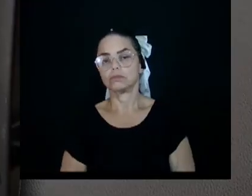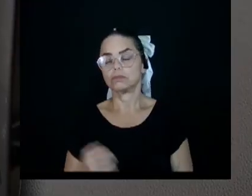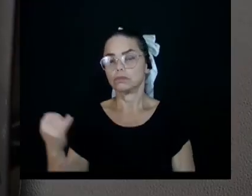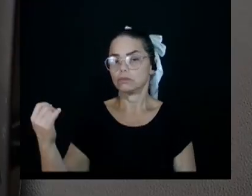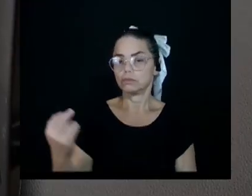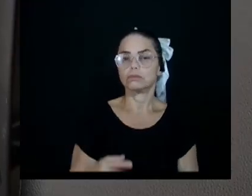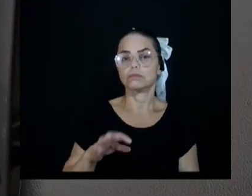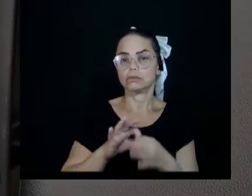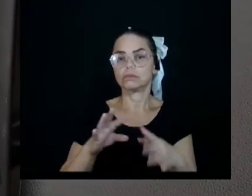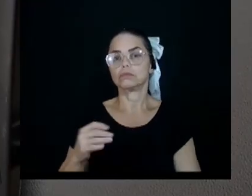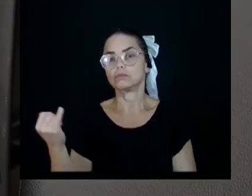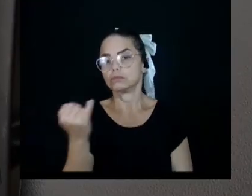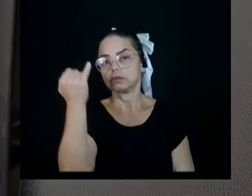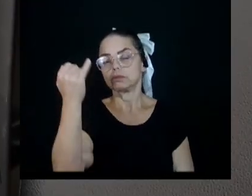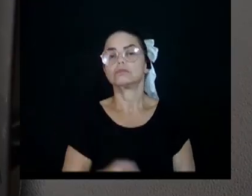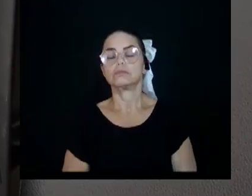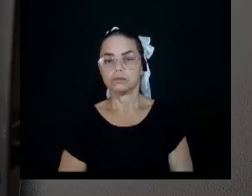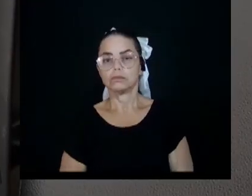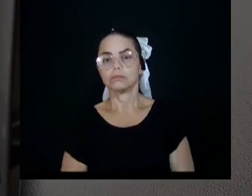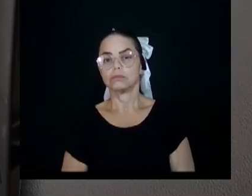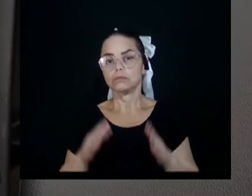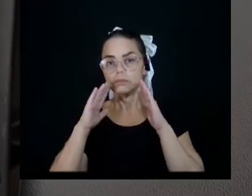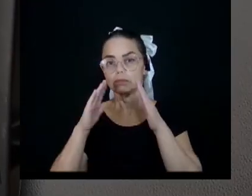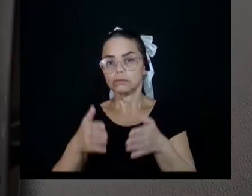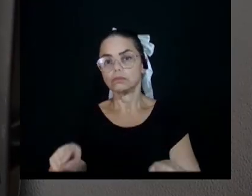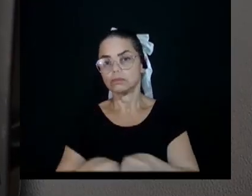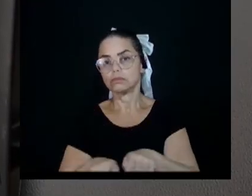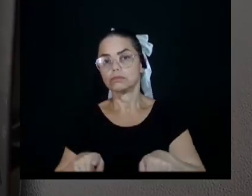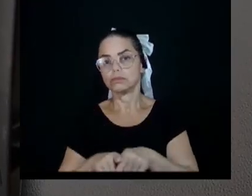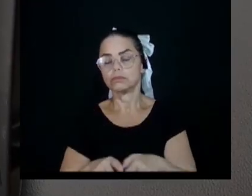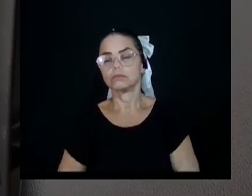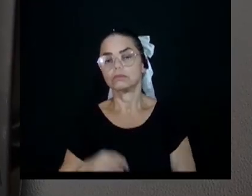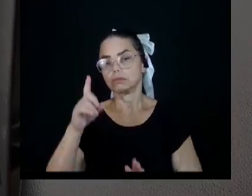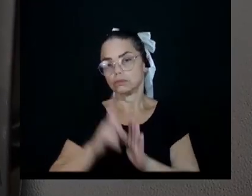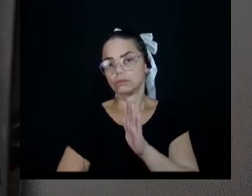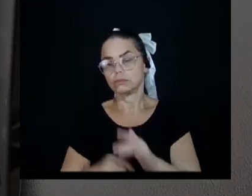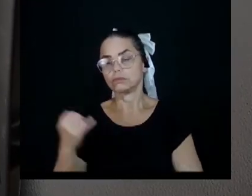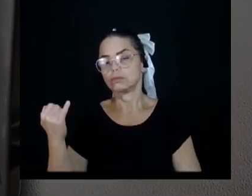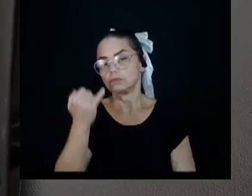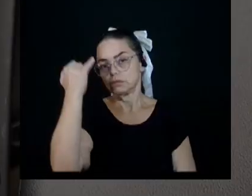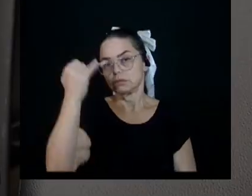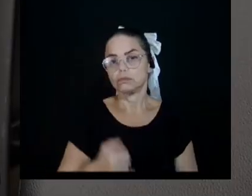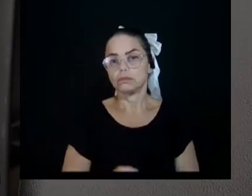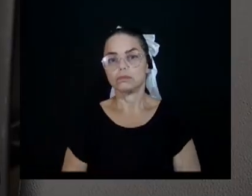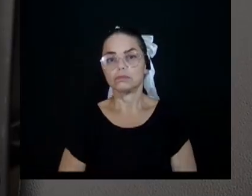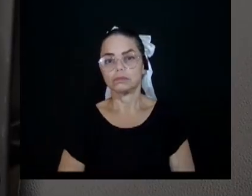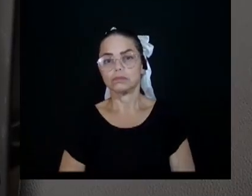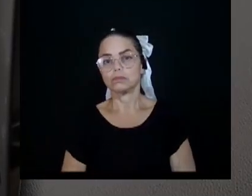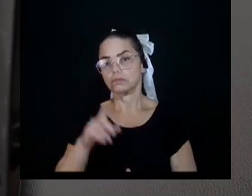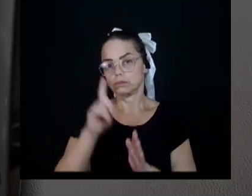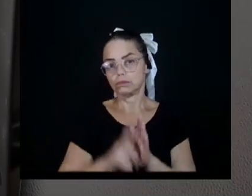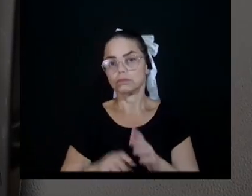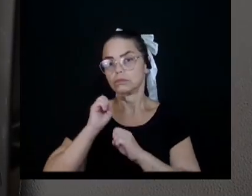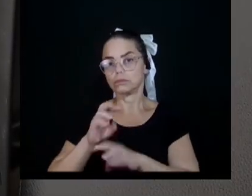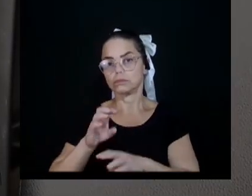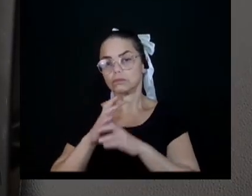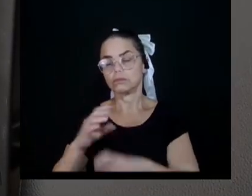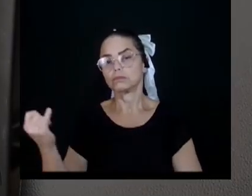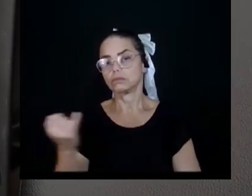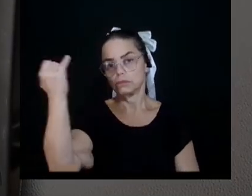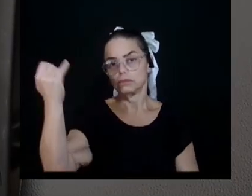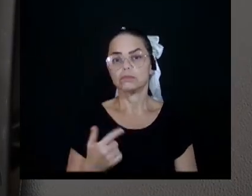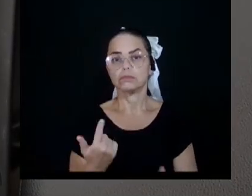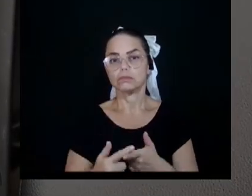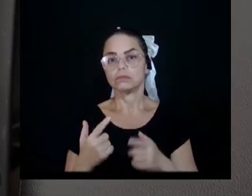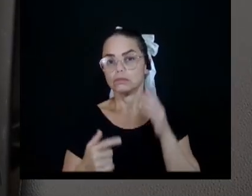está condicionada também a outros direitos que são importantes, né? Então, o direito à educação é muito importante. Então, não é porque a